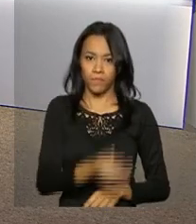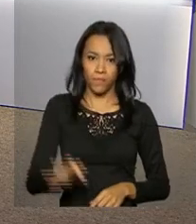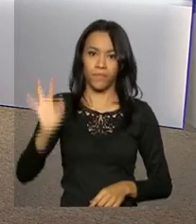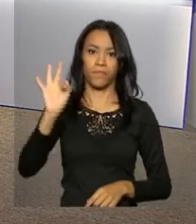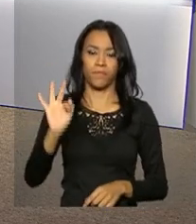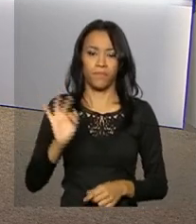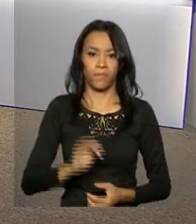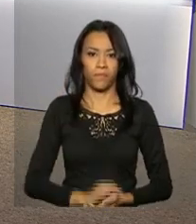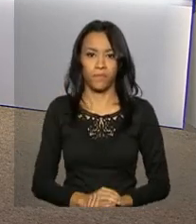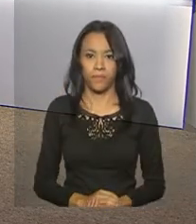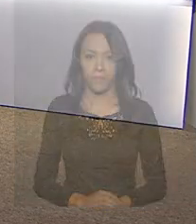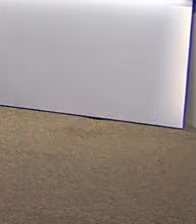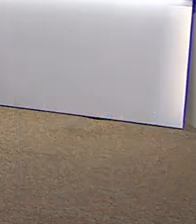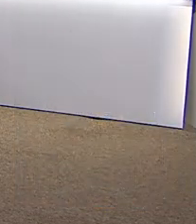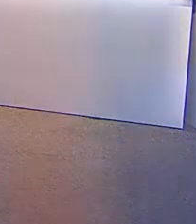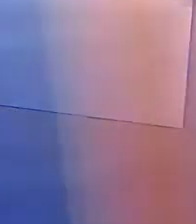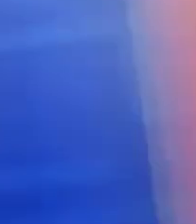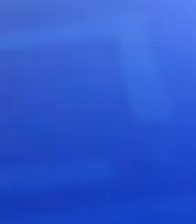do governo federal